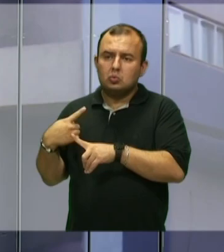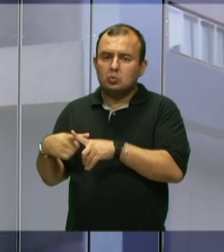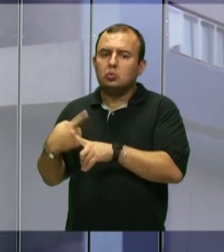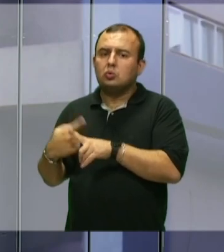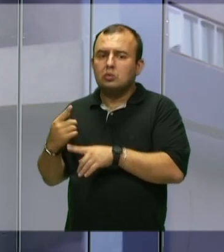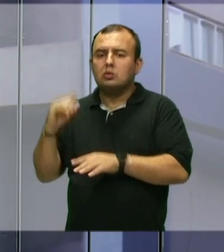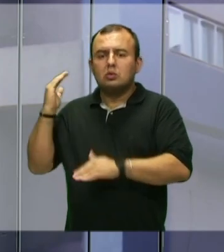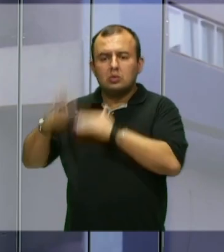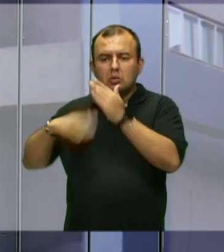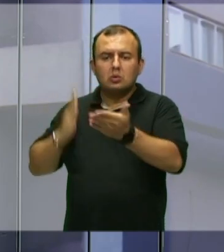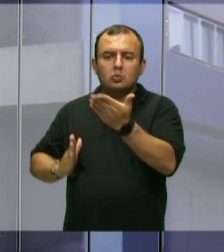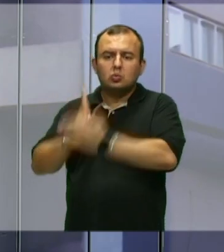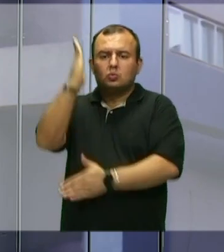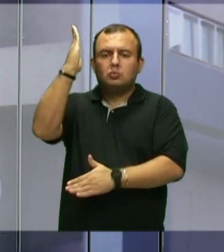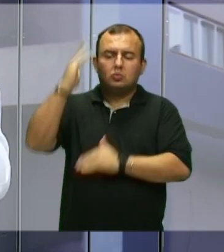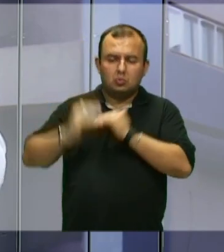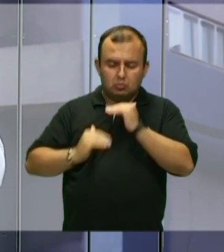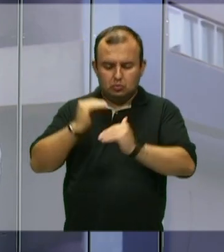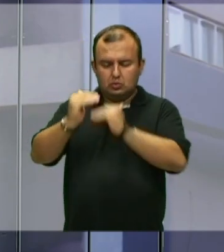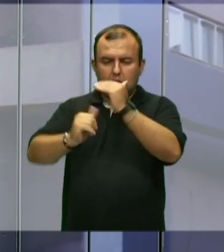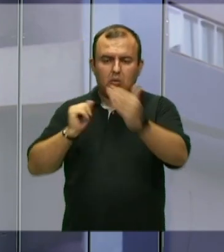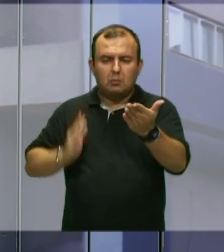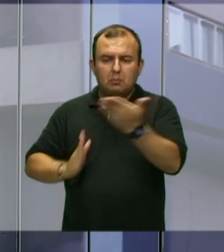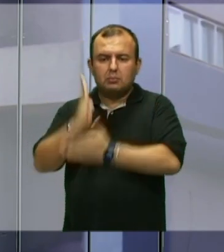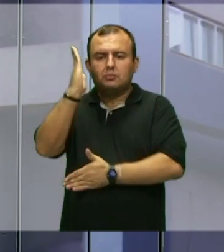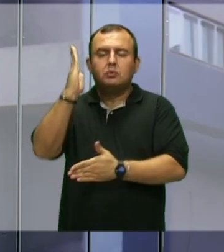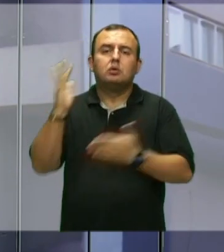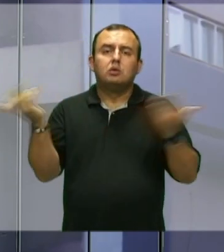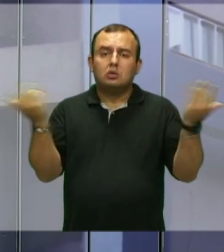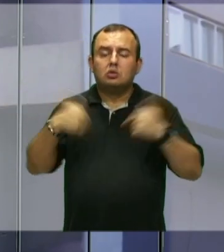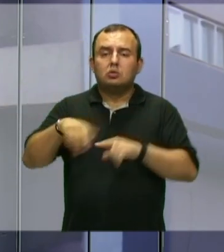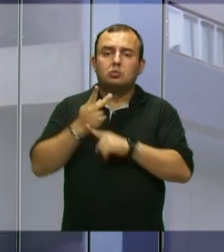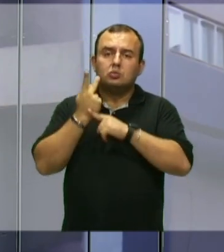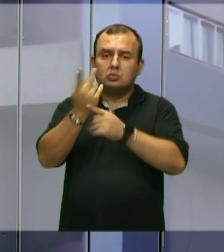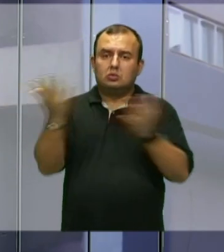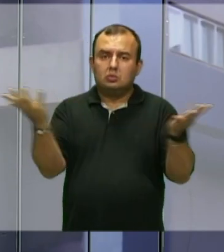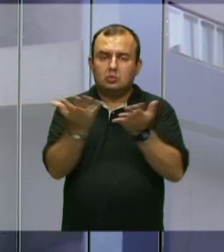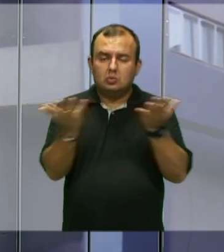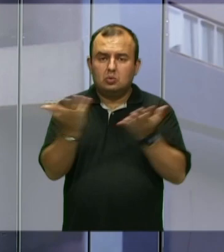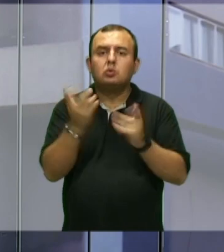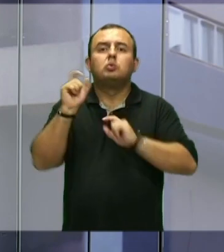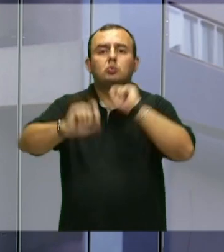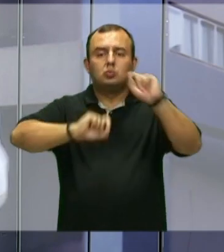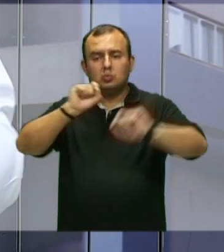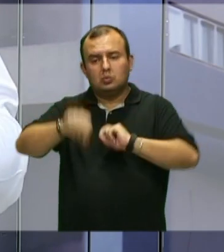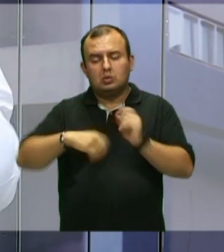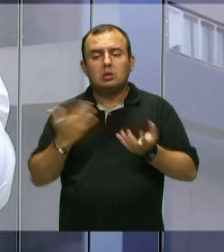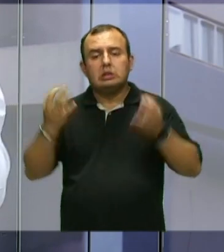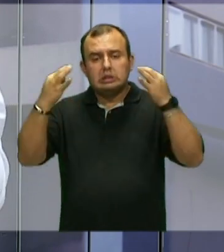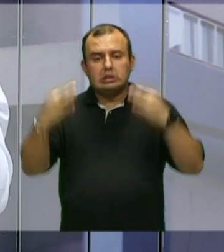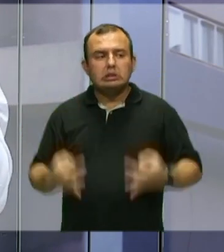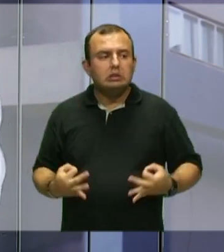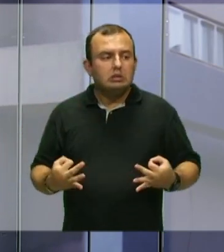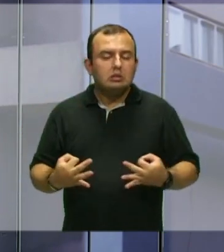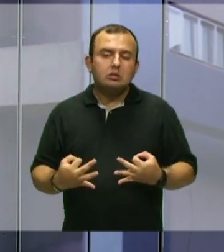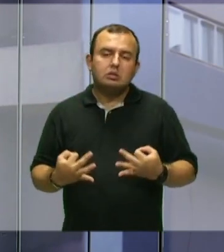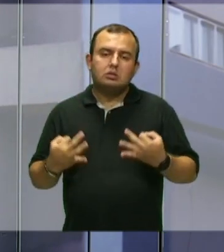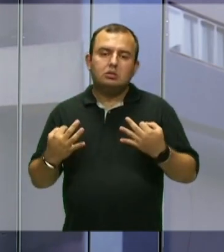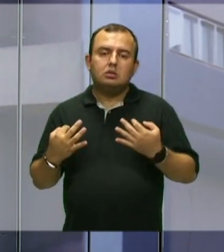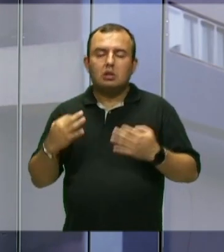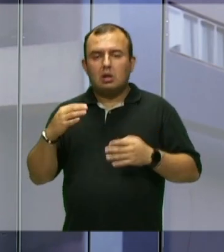gente já superou todos os processos. O que nós estamos buscando agora, o que o Porto de Itajaí está buscando agora, é justamente atrair essas